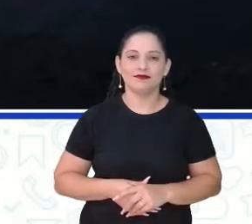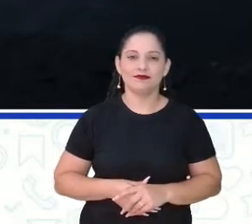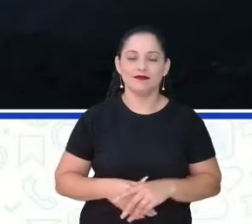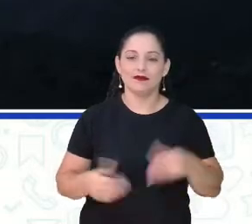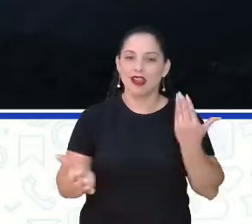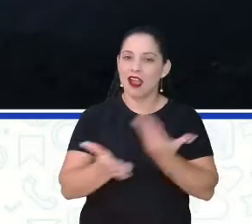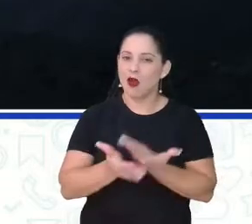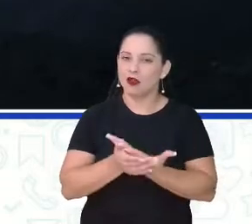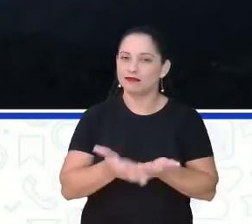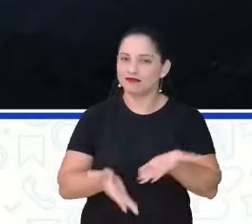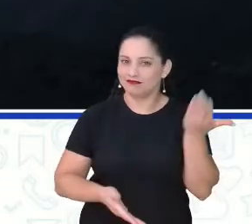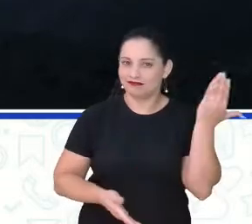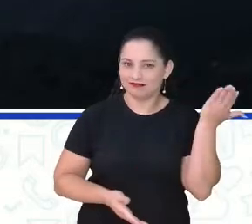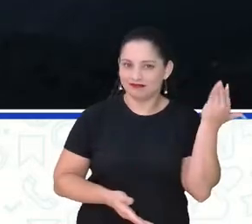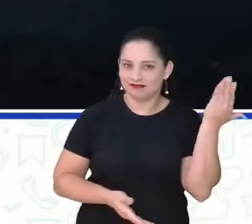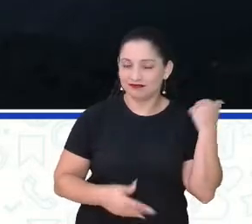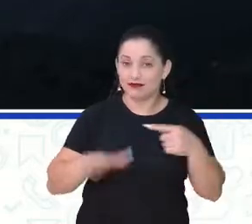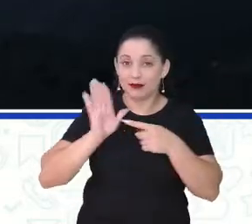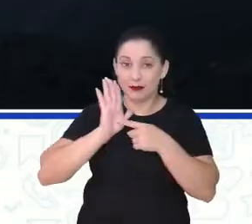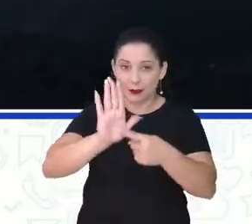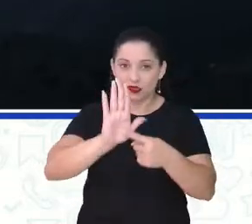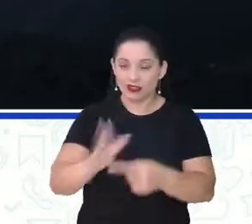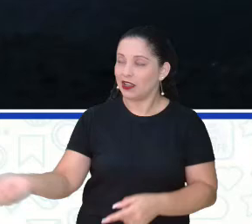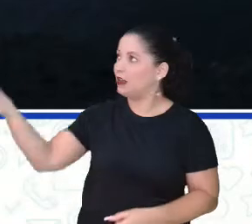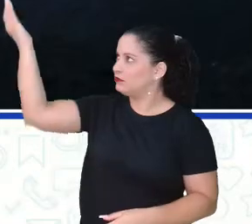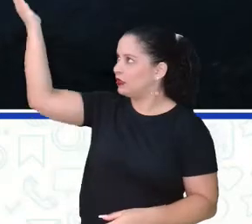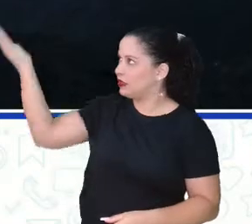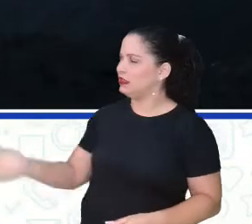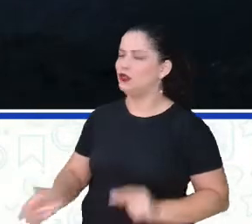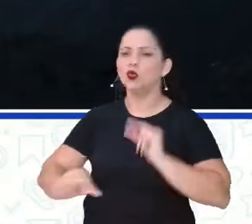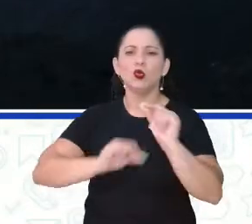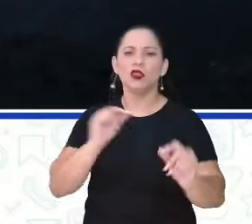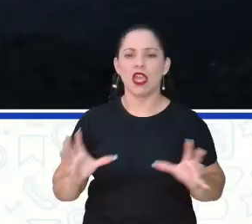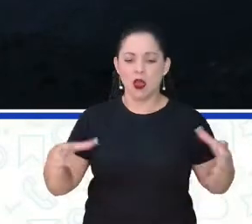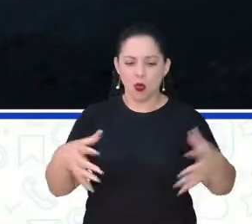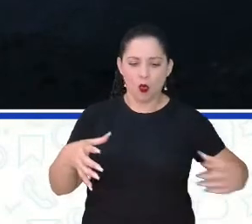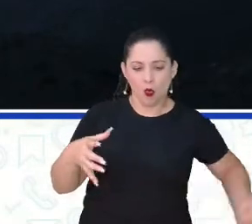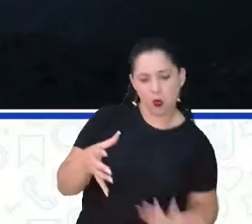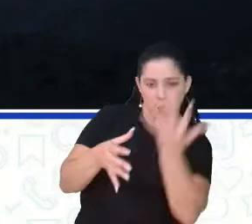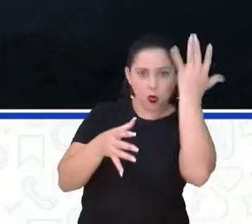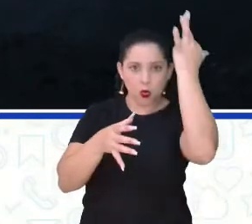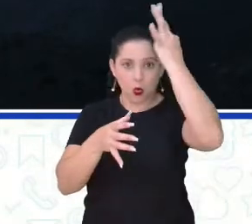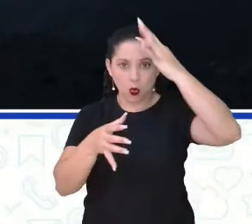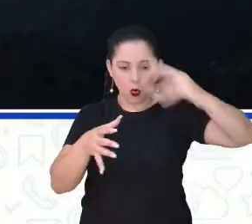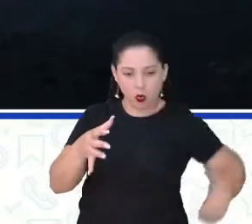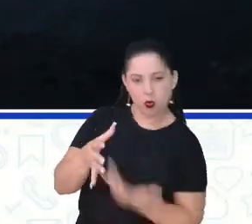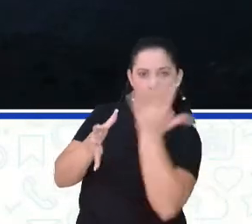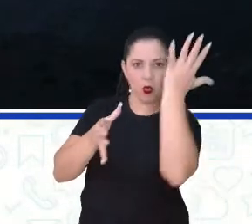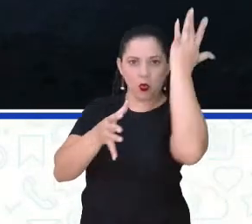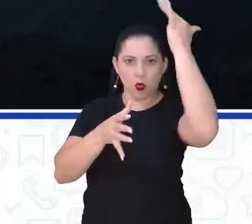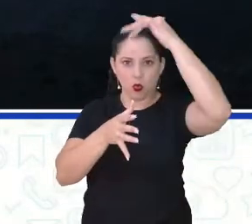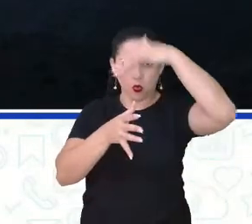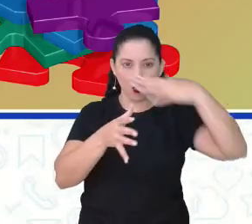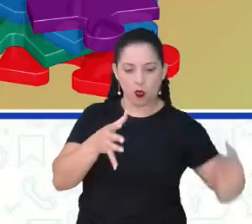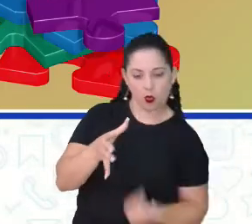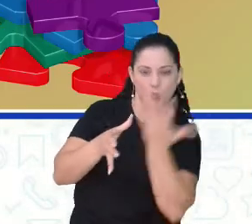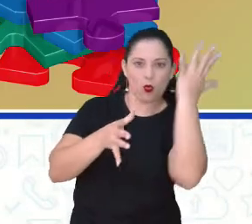Na aula passada eu apresentei essa imagem. Mas por que será que eu estou repetindo? Vamos ver aqui.